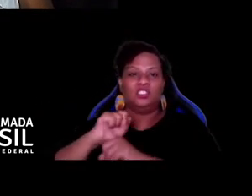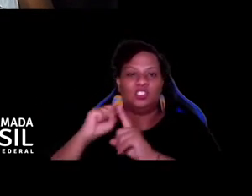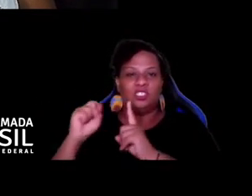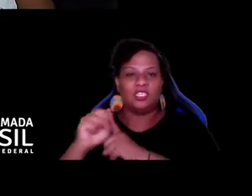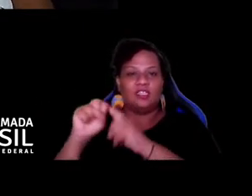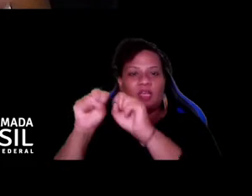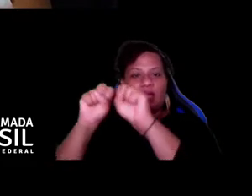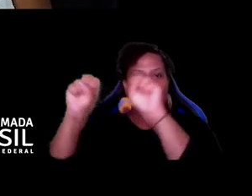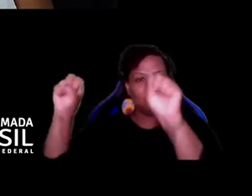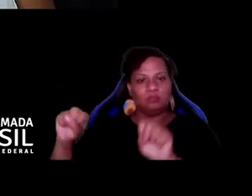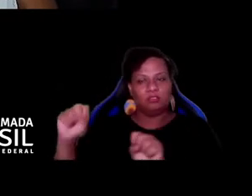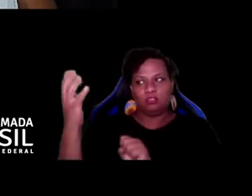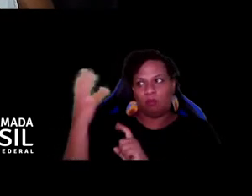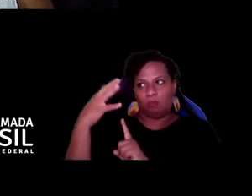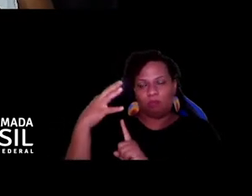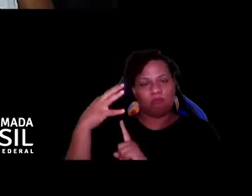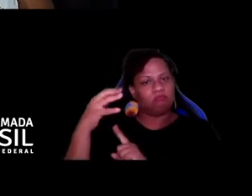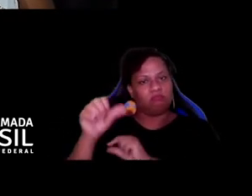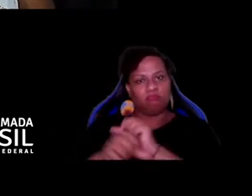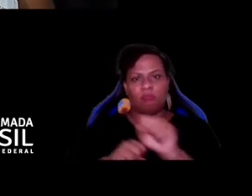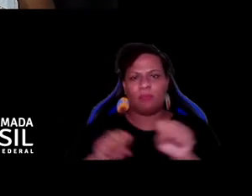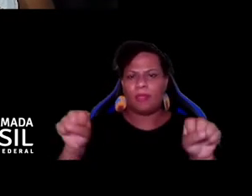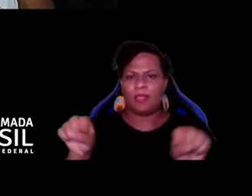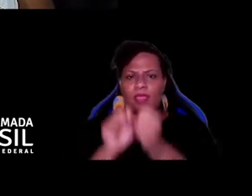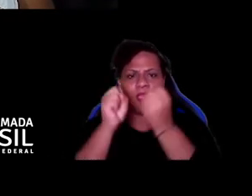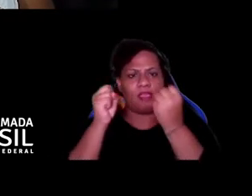gente tem que quebrar